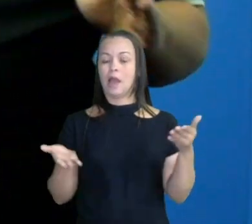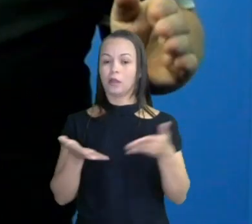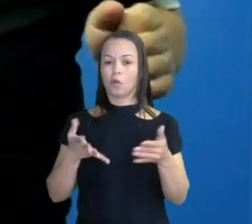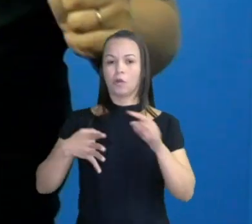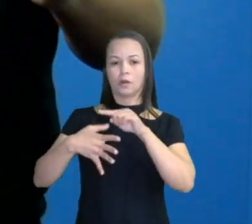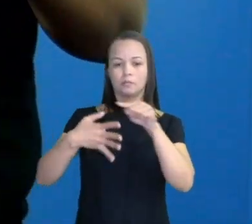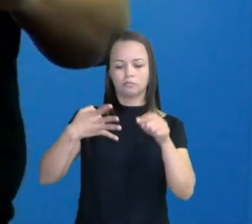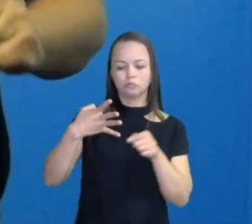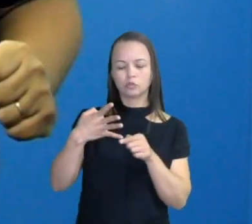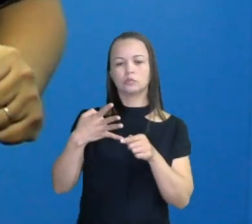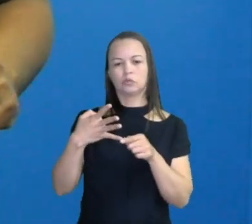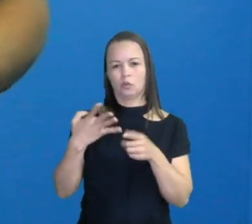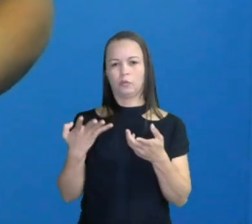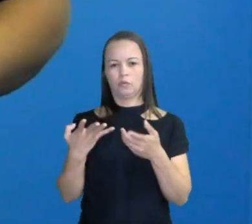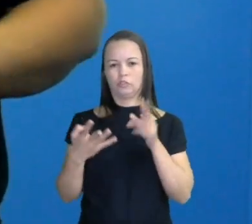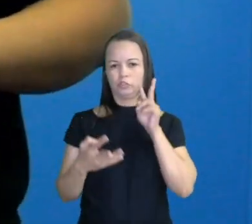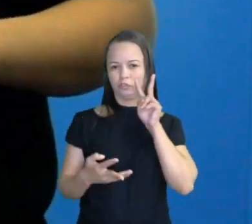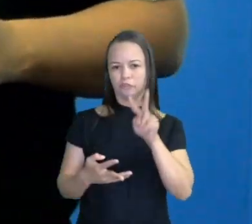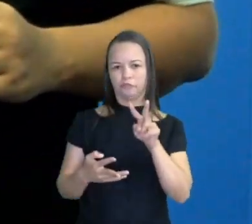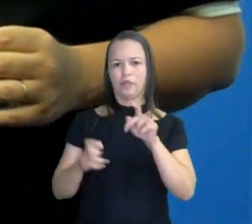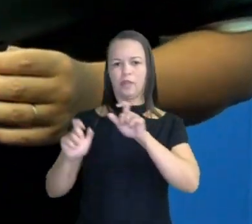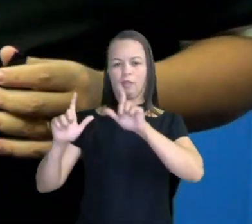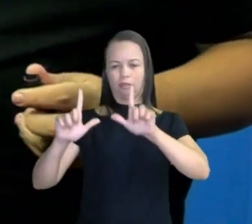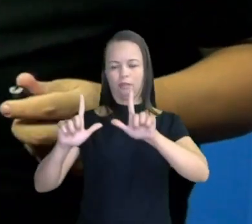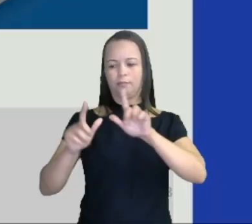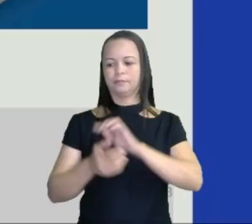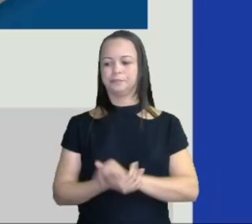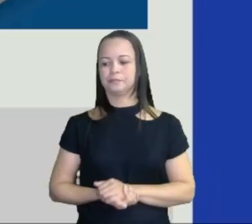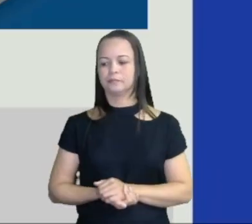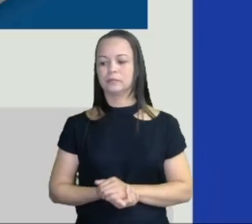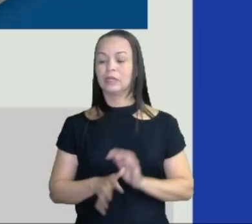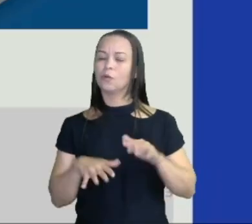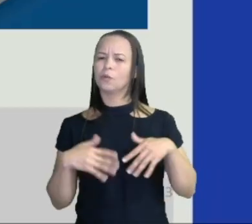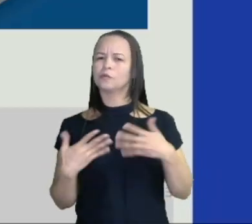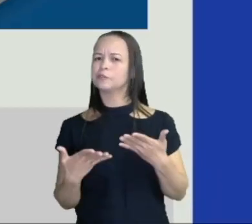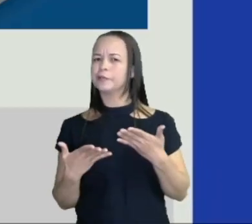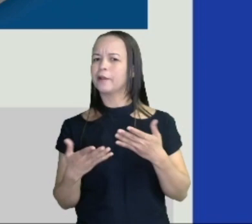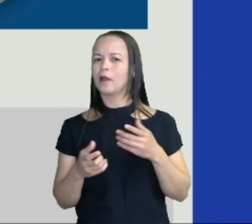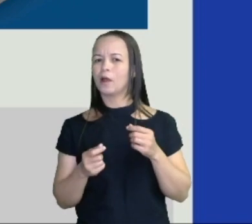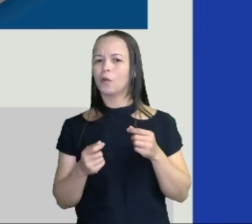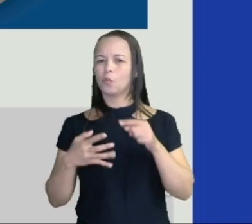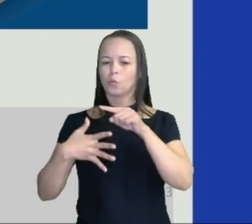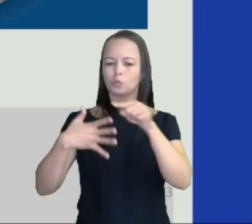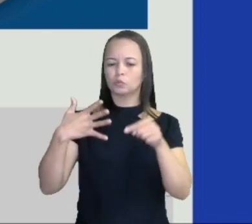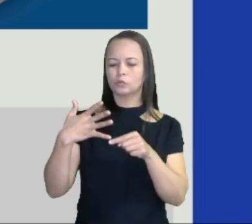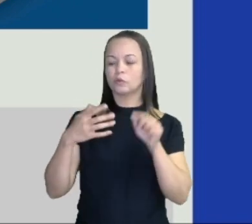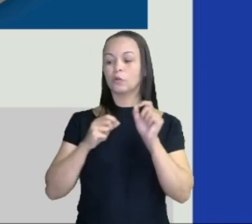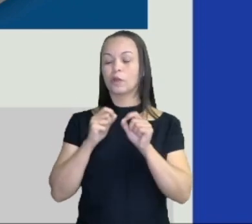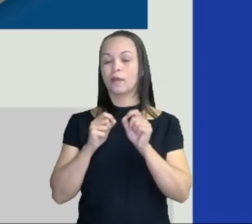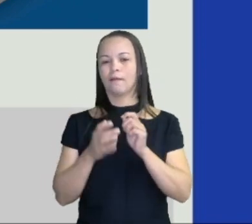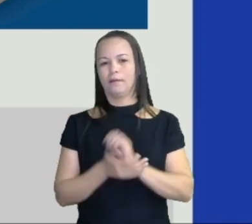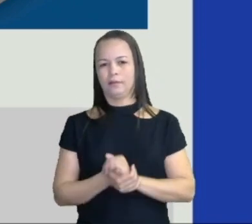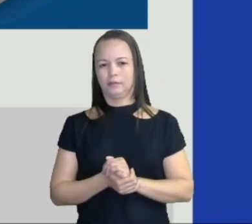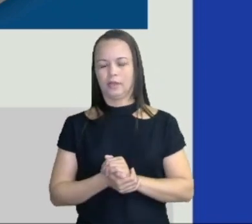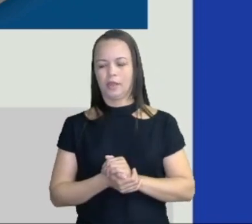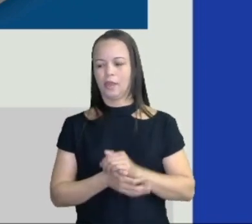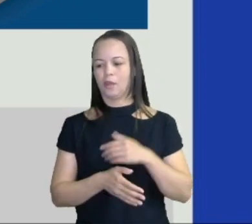último tópico, como a gente vê na tela. Qual será o último tópico? O processo